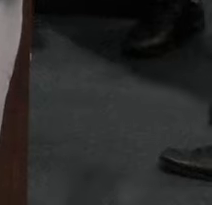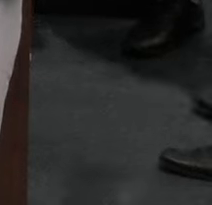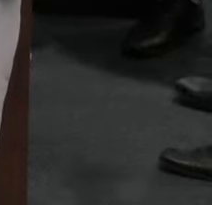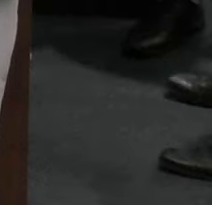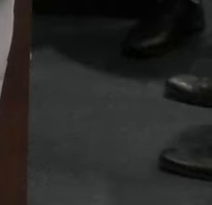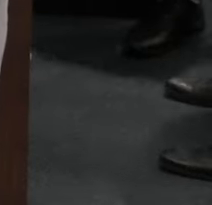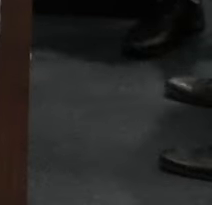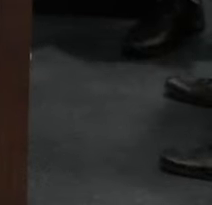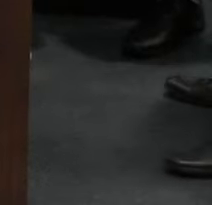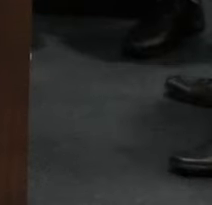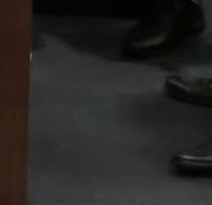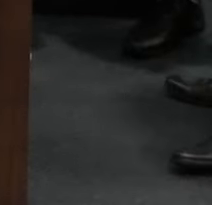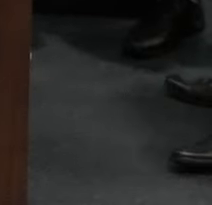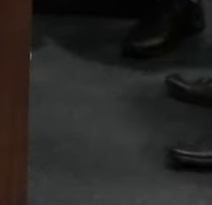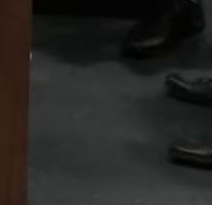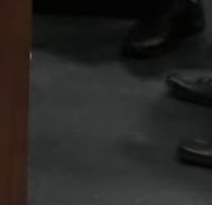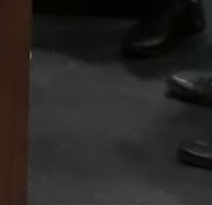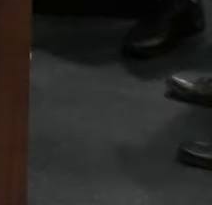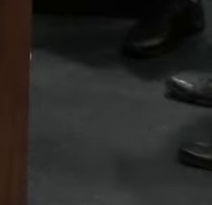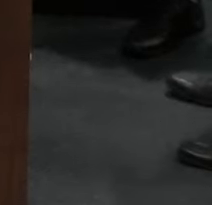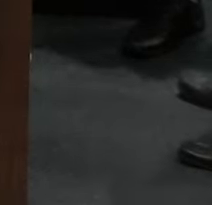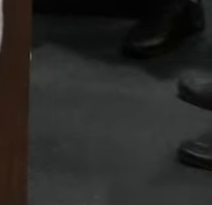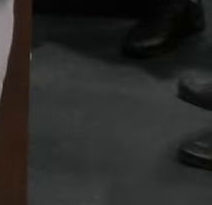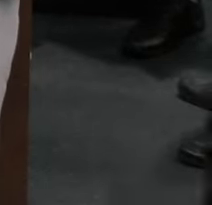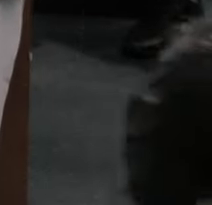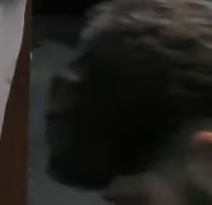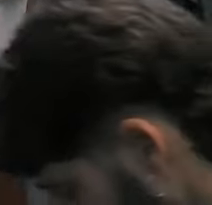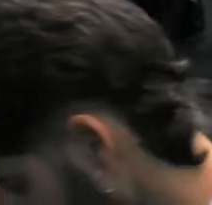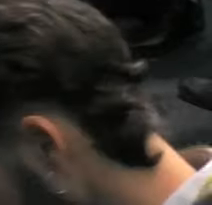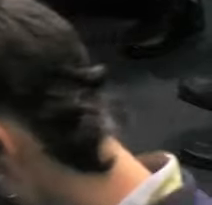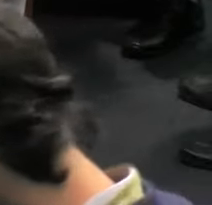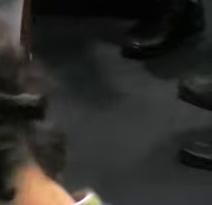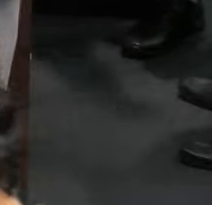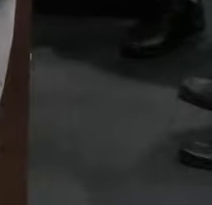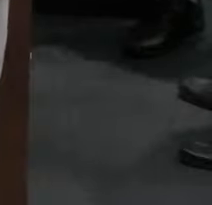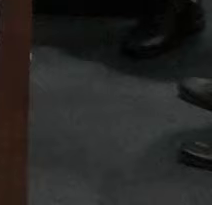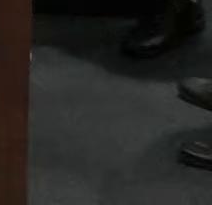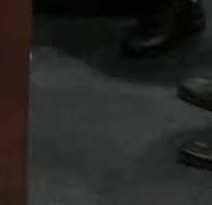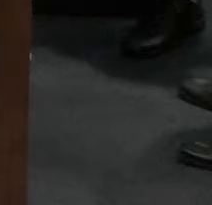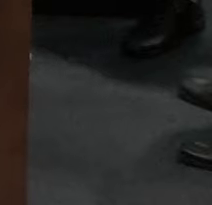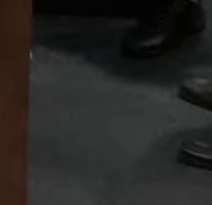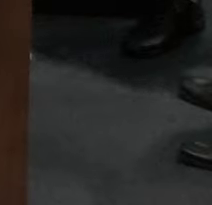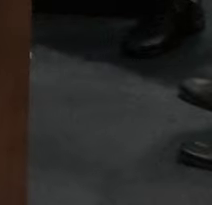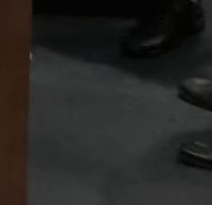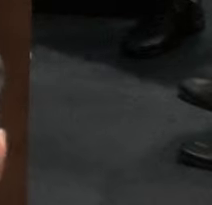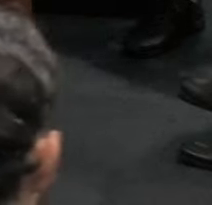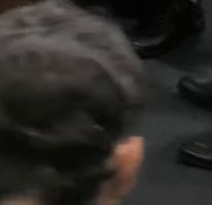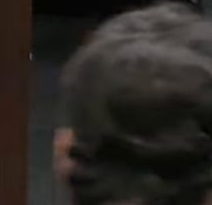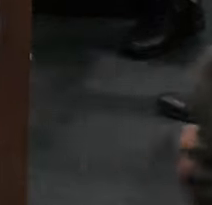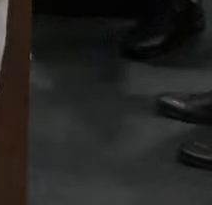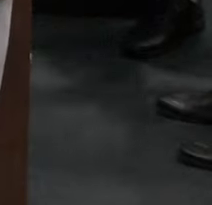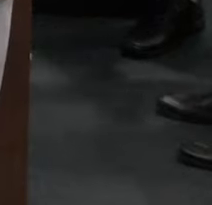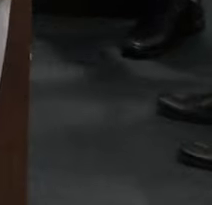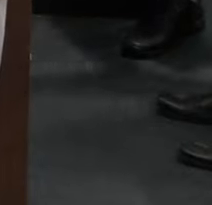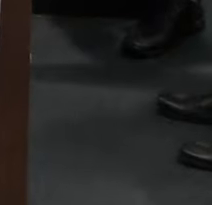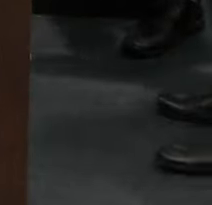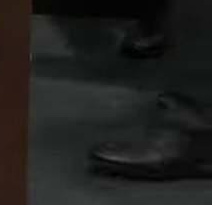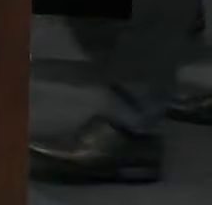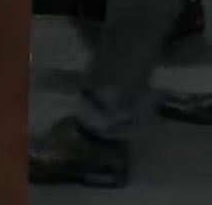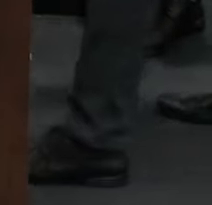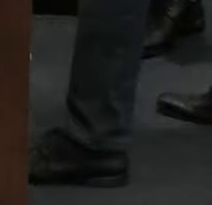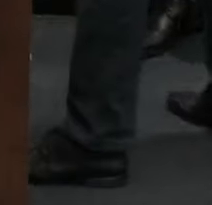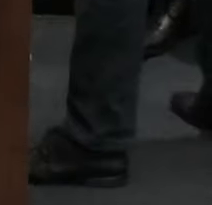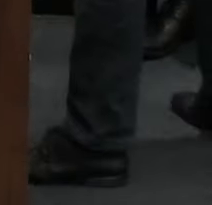o empresariado, que foi retirado pelo setor conservador. Eu nunca vi isso. Deputada Marta Rocha,